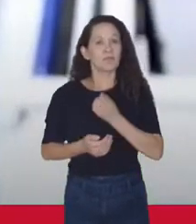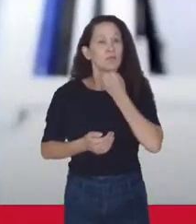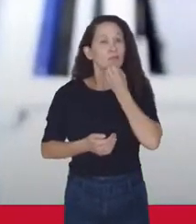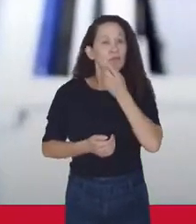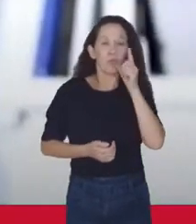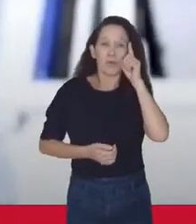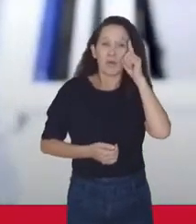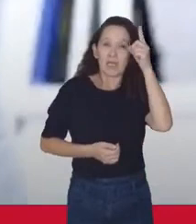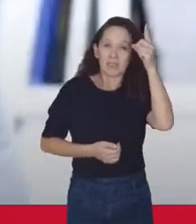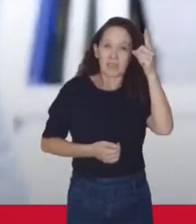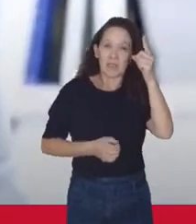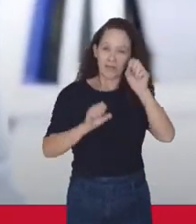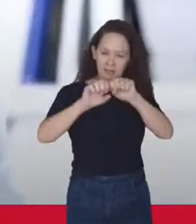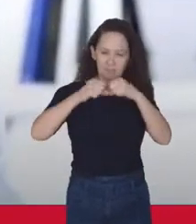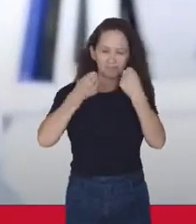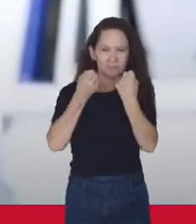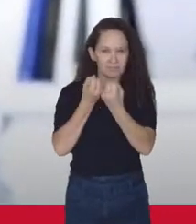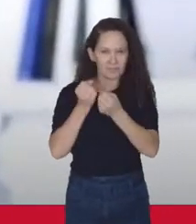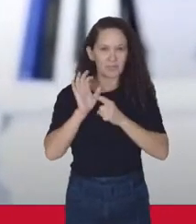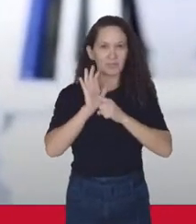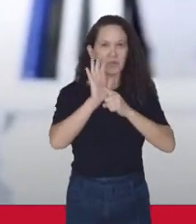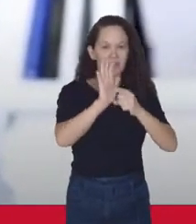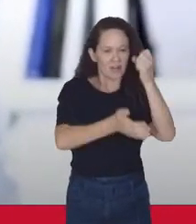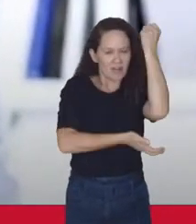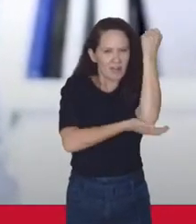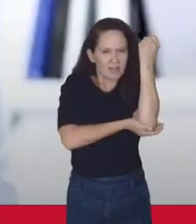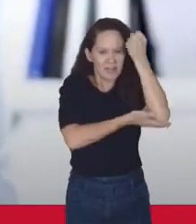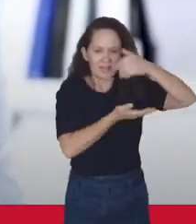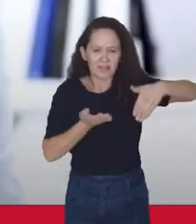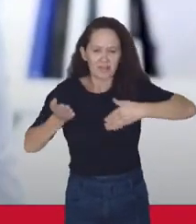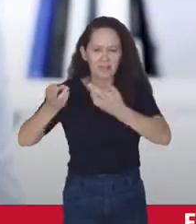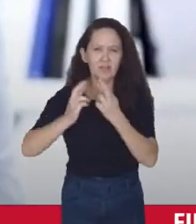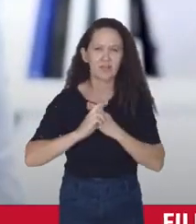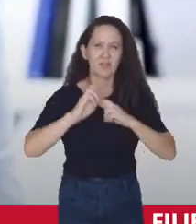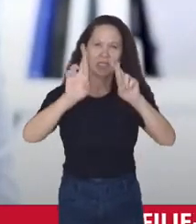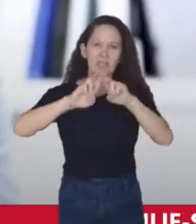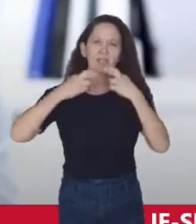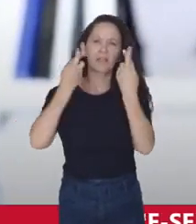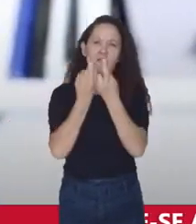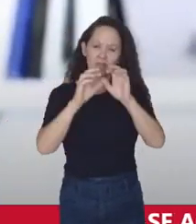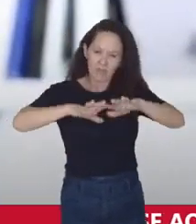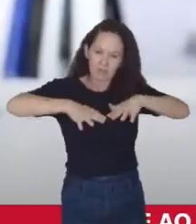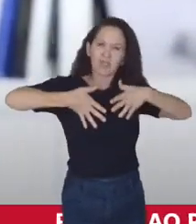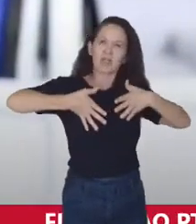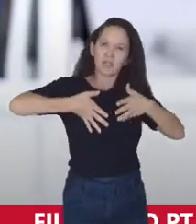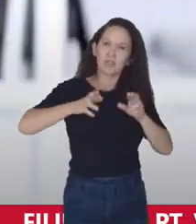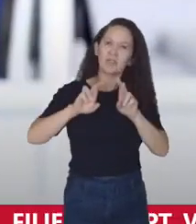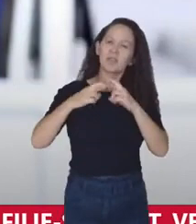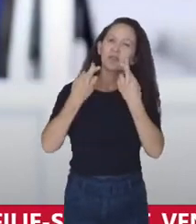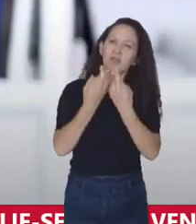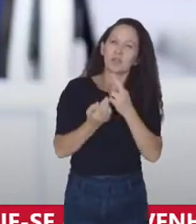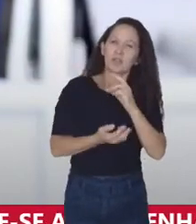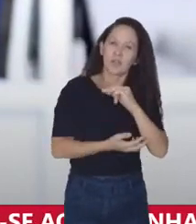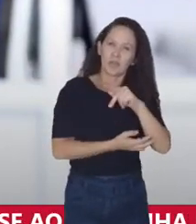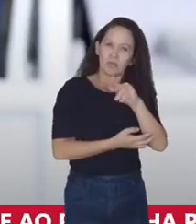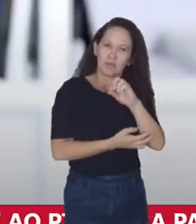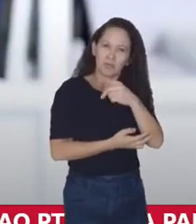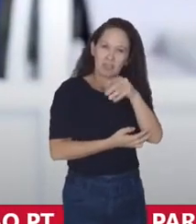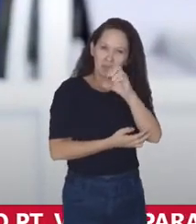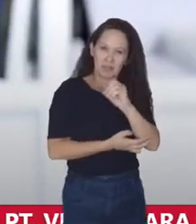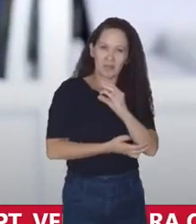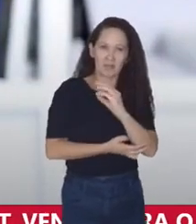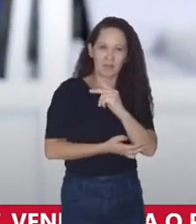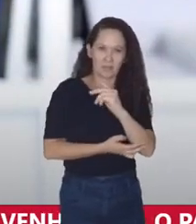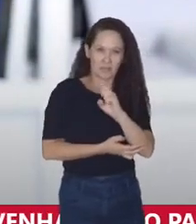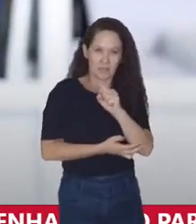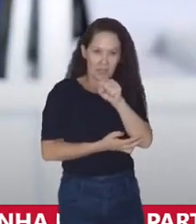de fazer esse seminário, Resistência, Travessia e Esperança, unindo a bancada, unindo a Fundação Perseu Abramo, unindo a direção partidária,